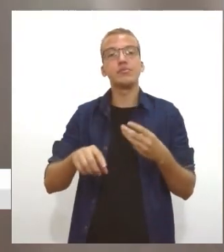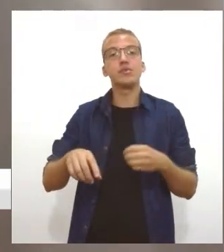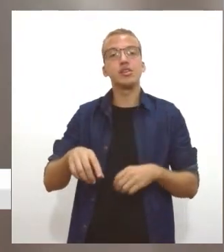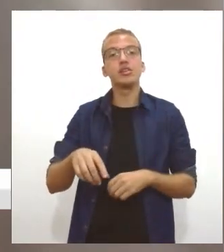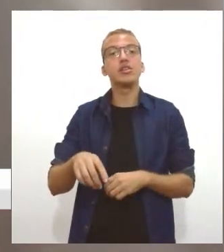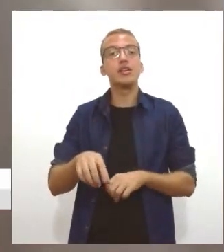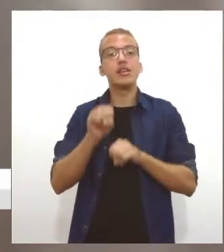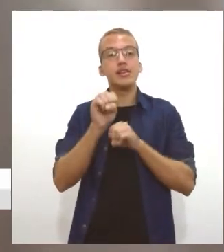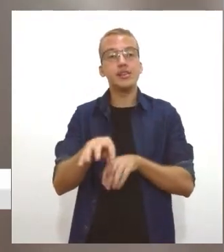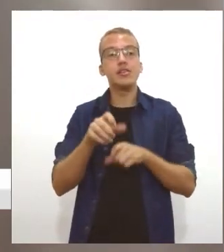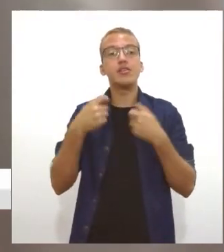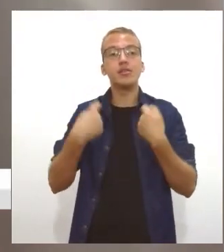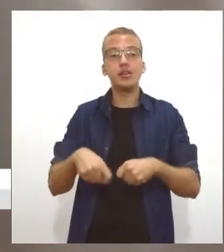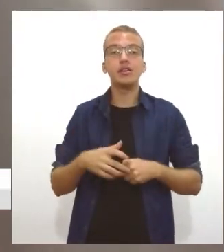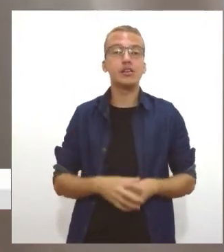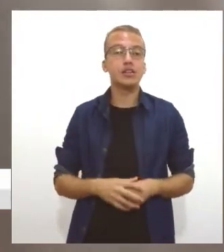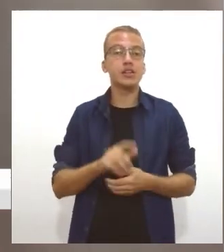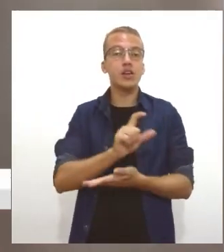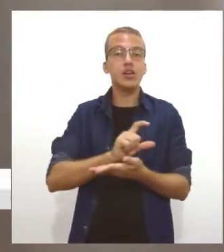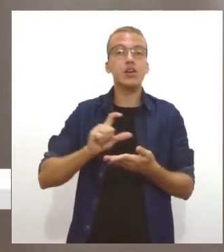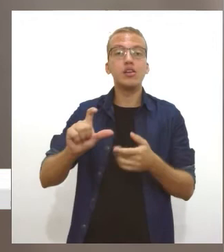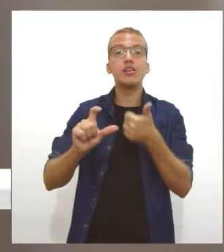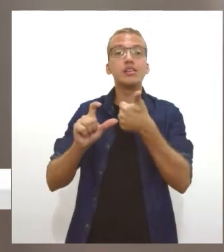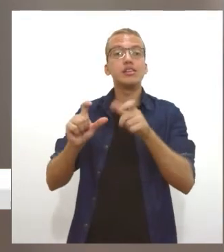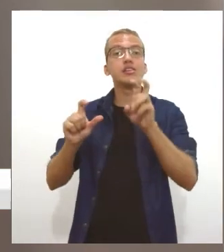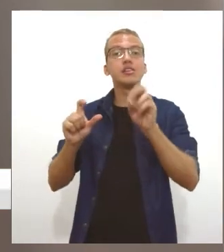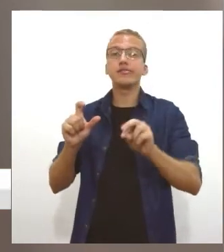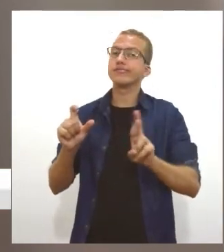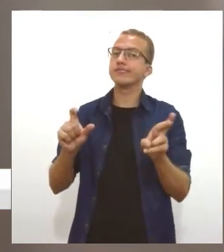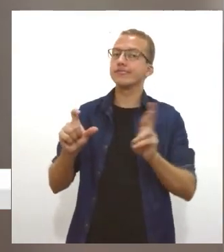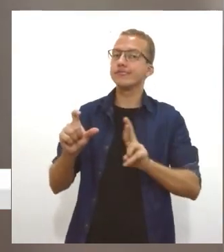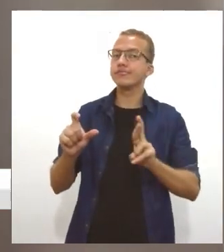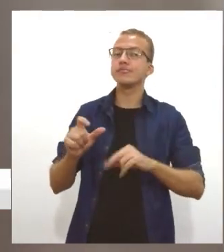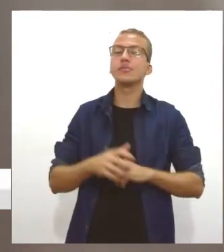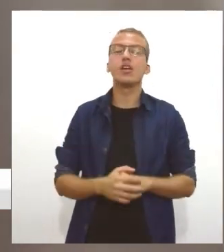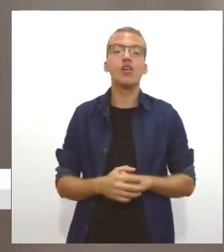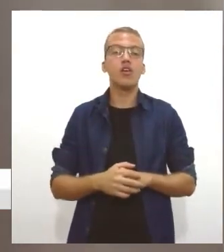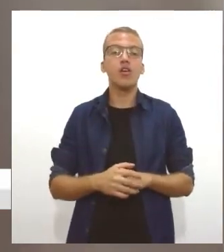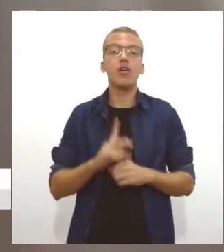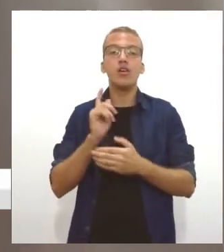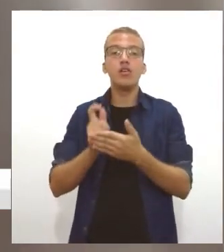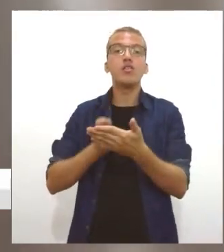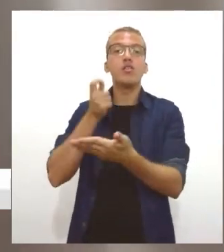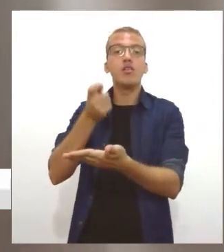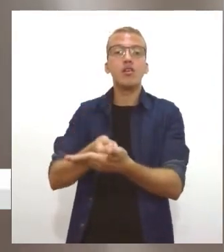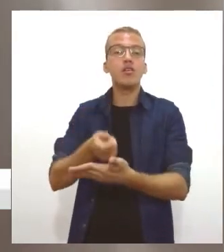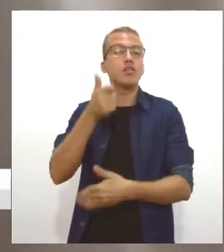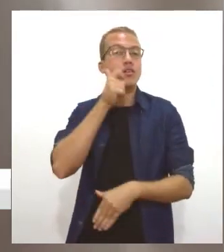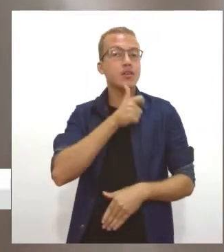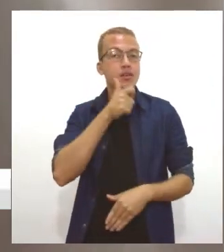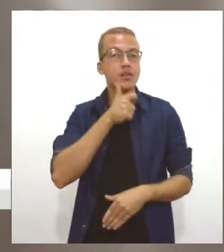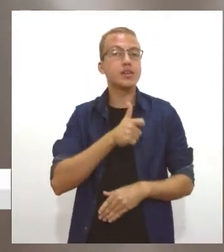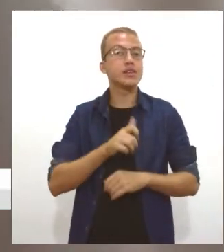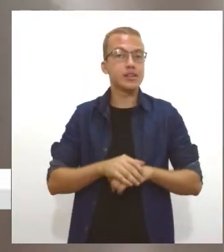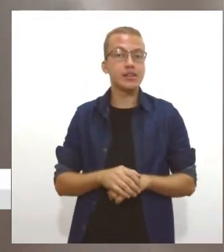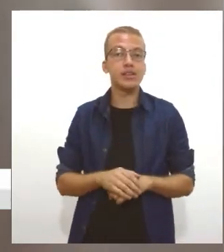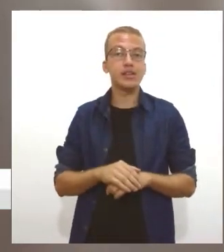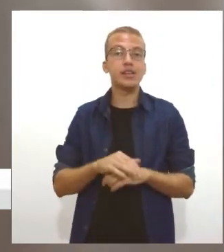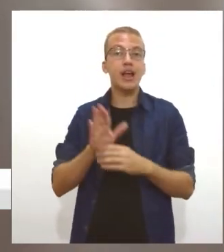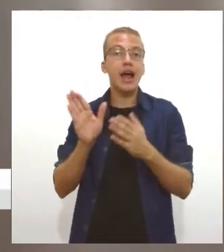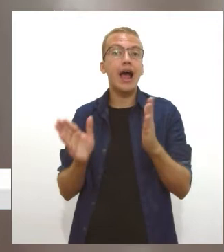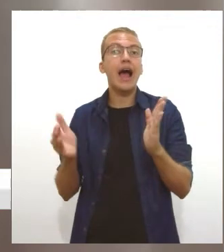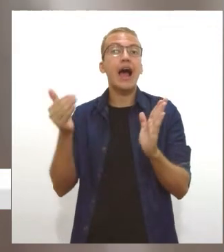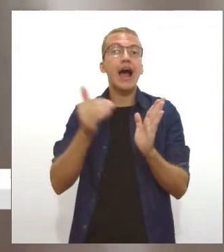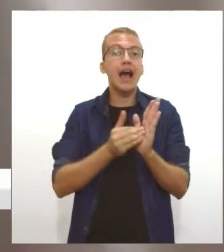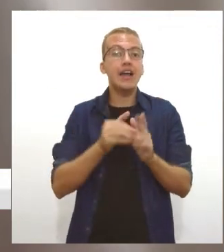benefício que visa exatamente que vai ser pago a esta mulher vítima até que o Estado cumpra o papel